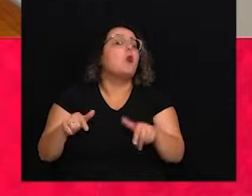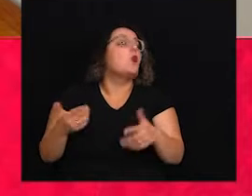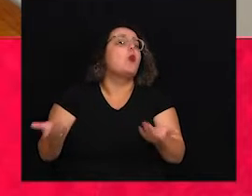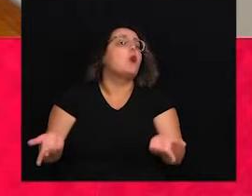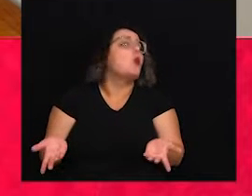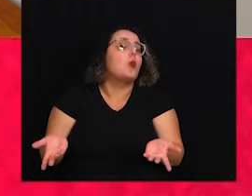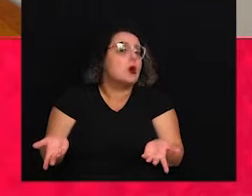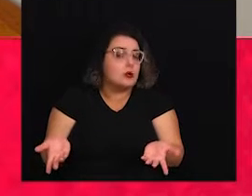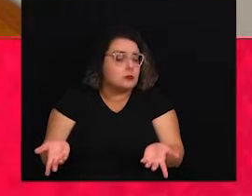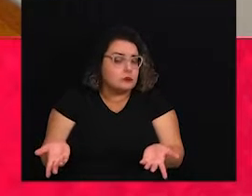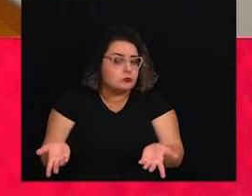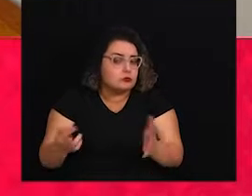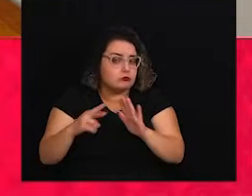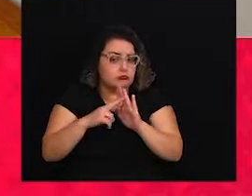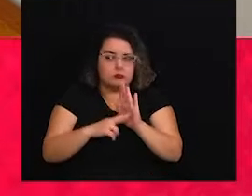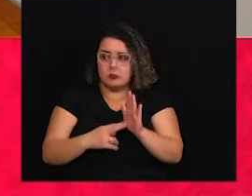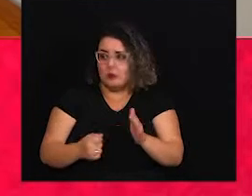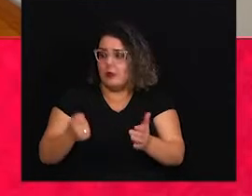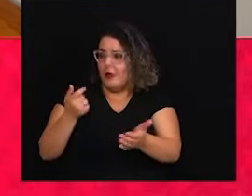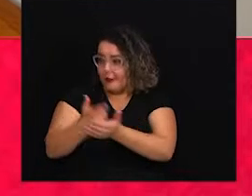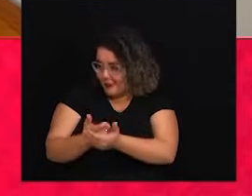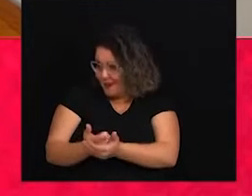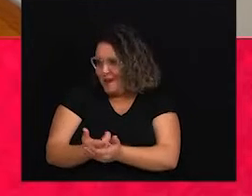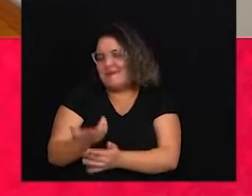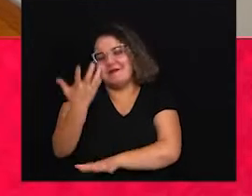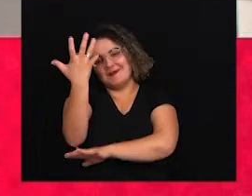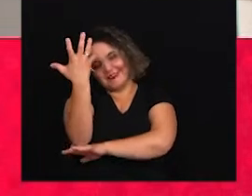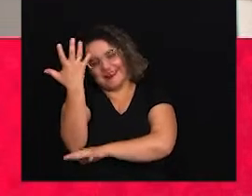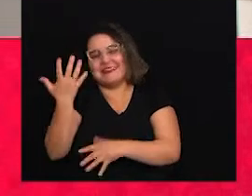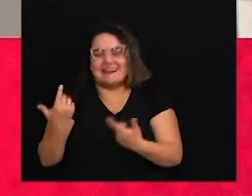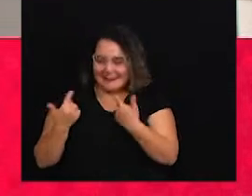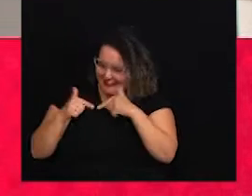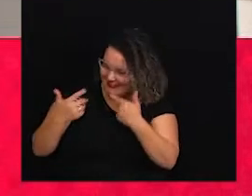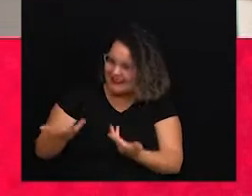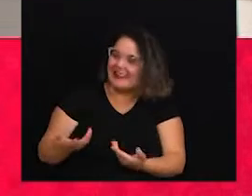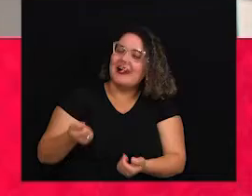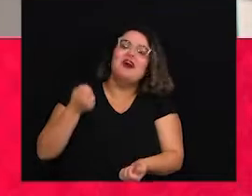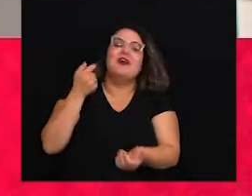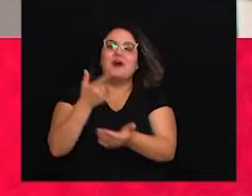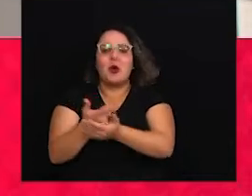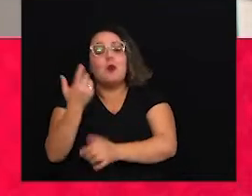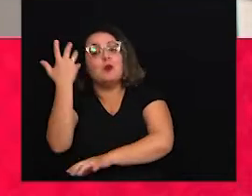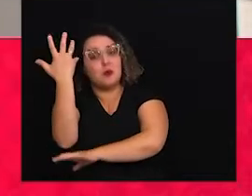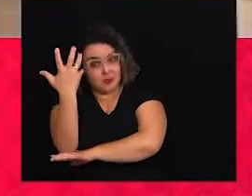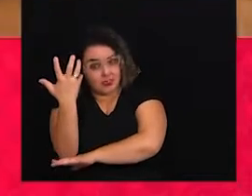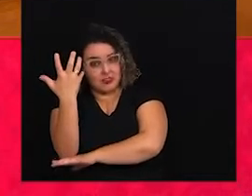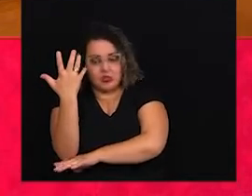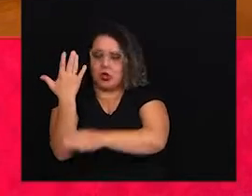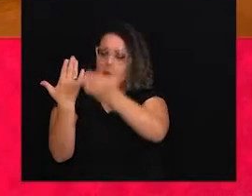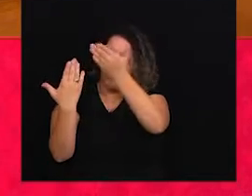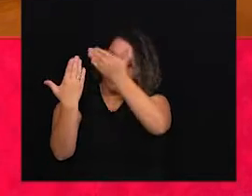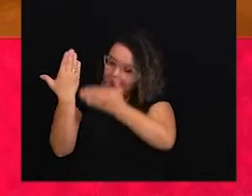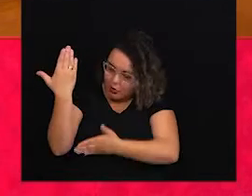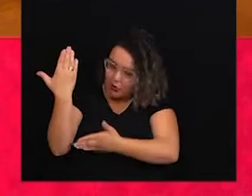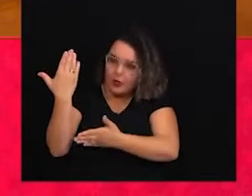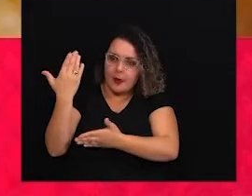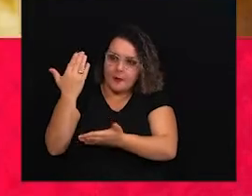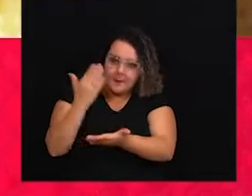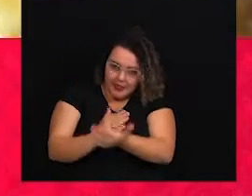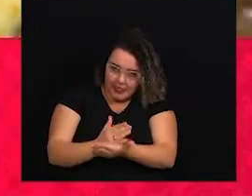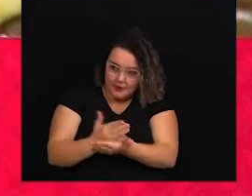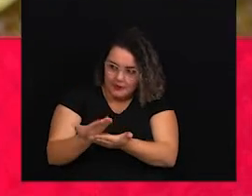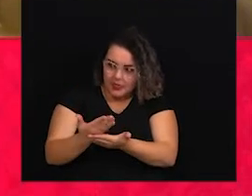casa começa aqui a receita? É, comprando abacaxi, né? Compra o abacaxi, a gente corta